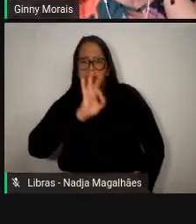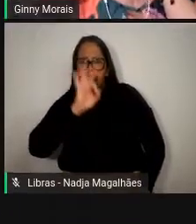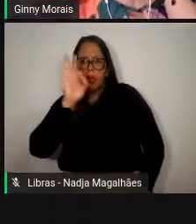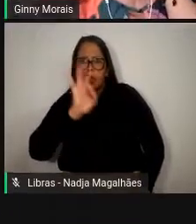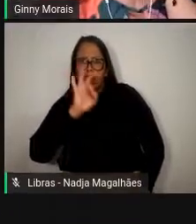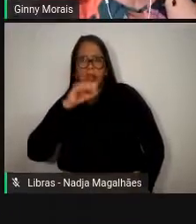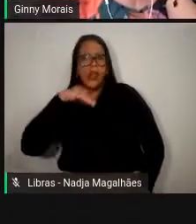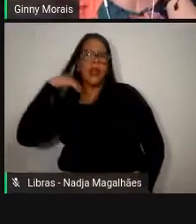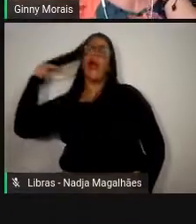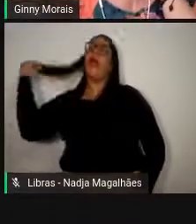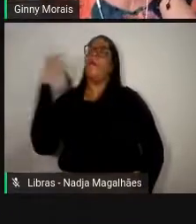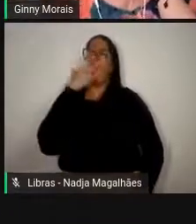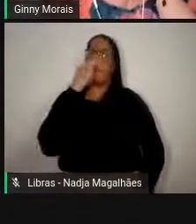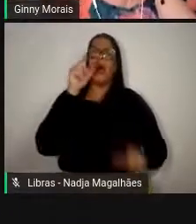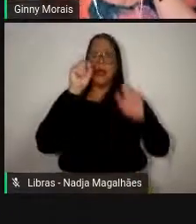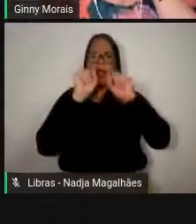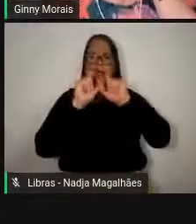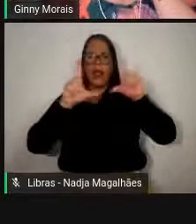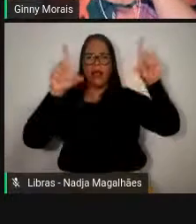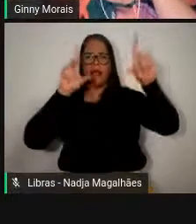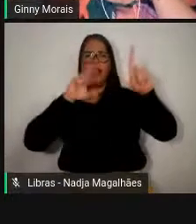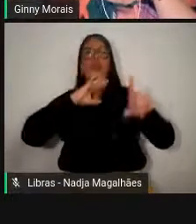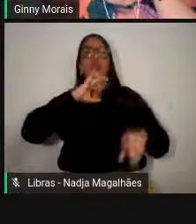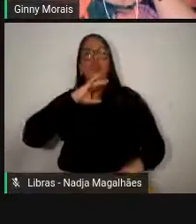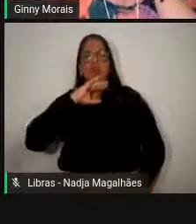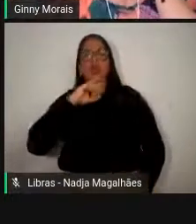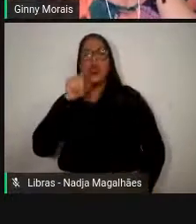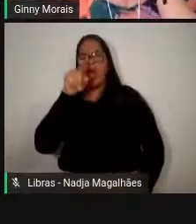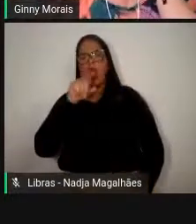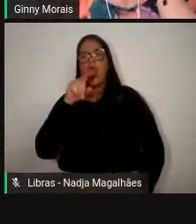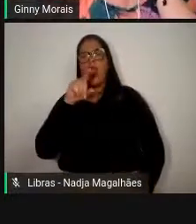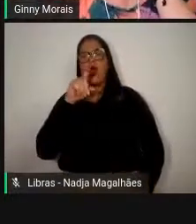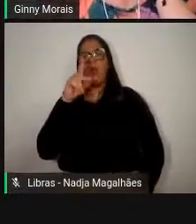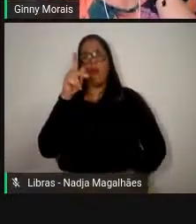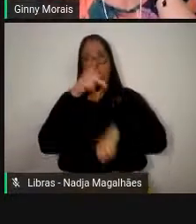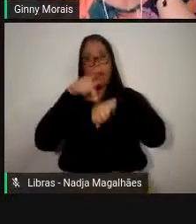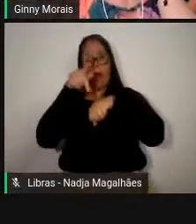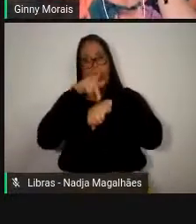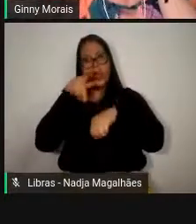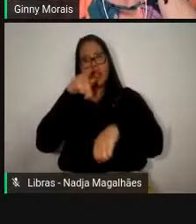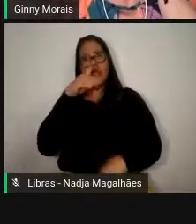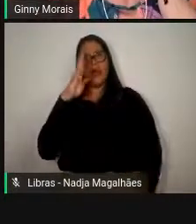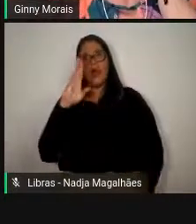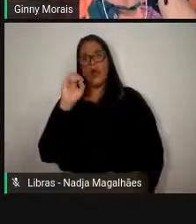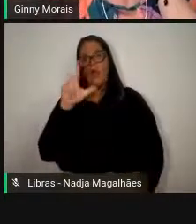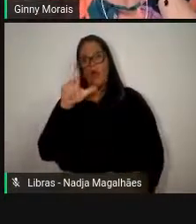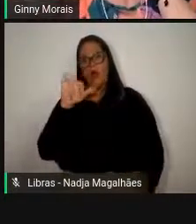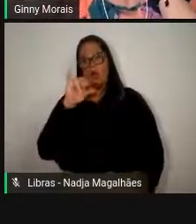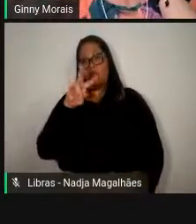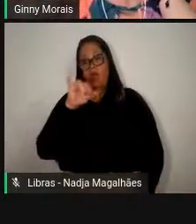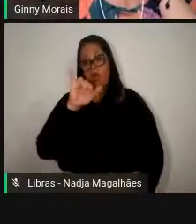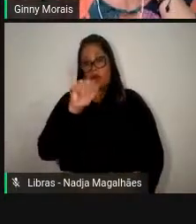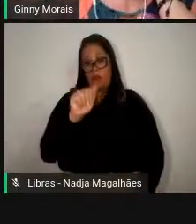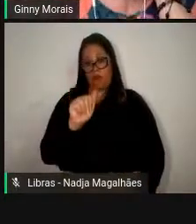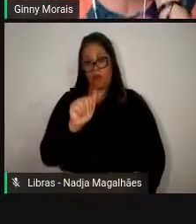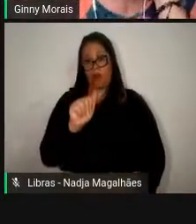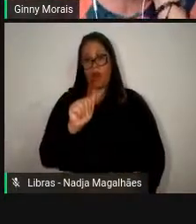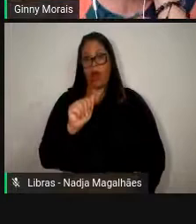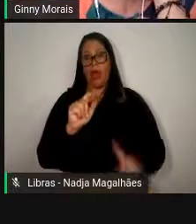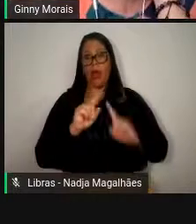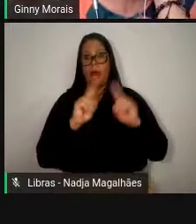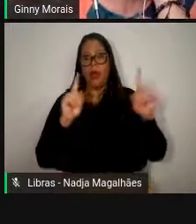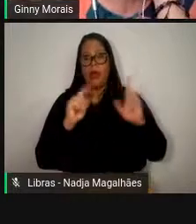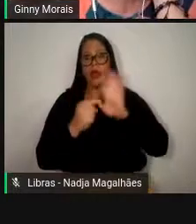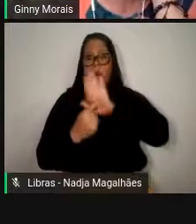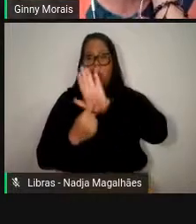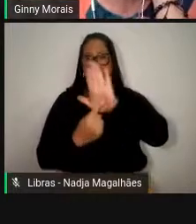bem ruim, tá? Isso aqui é da Câmara de Deputados da Bolívia, mas ela mostra bem o que eu estou querendo dizer. É uma transmissão que só